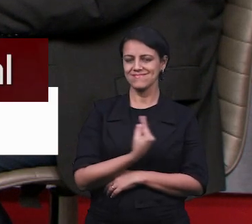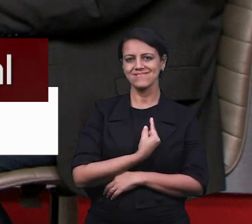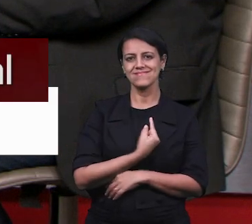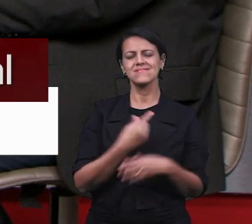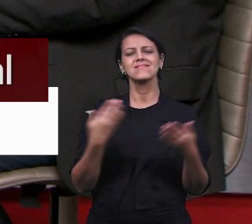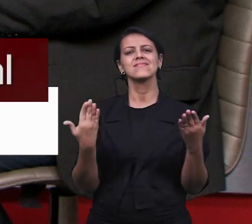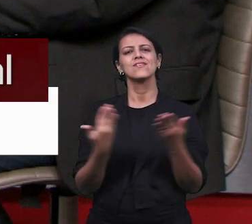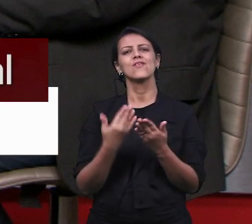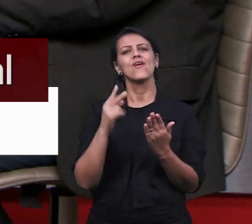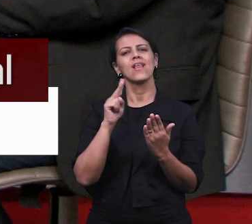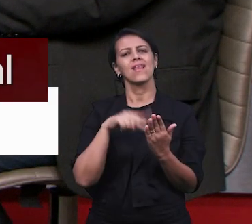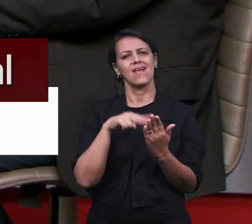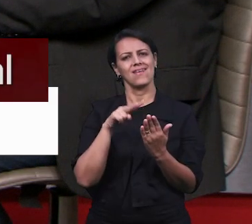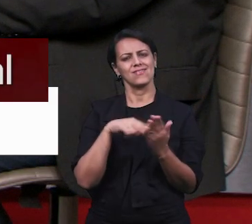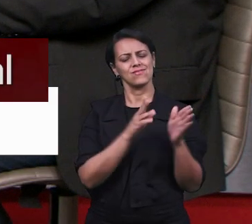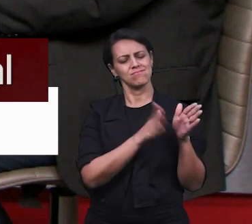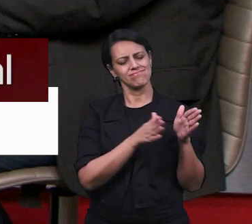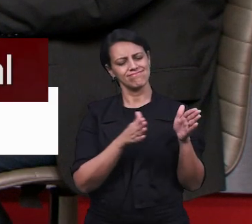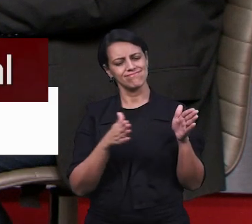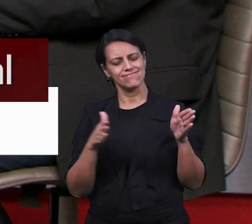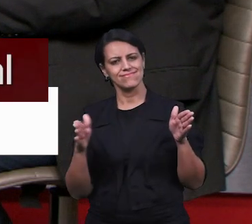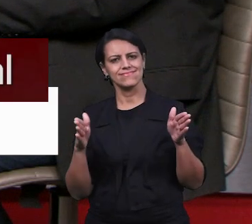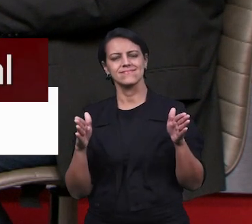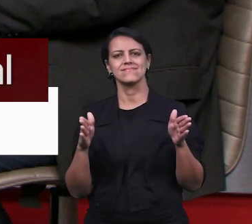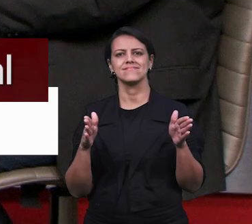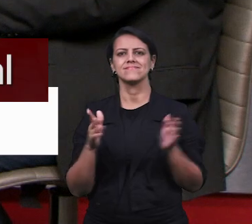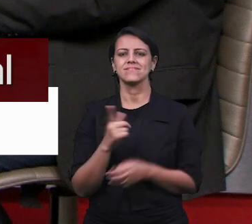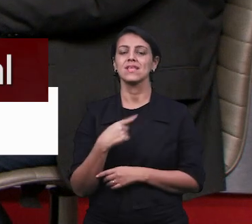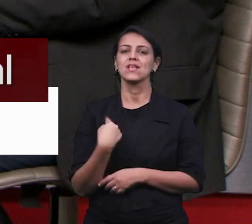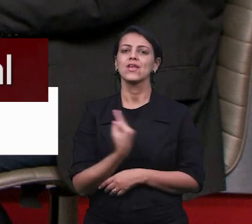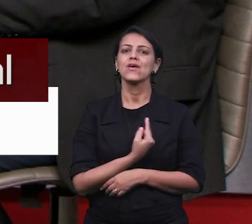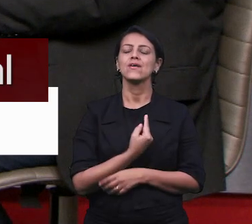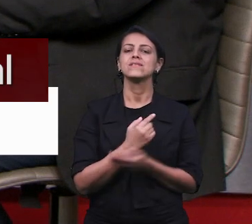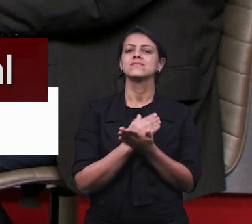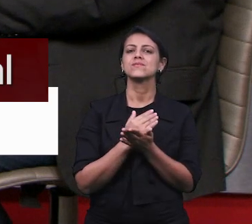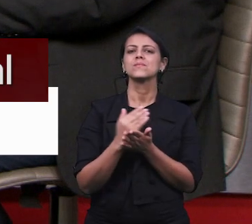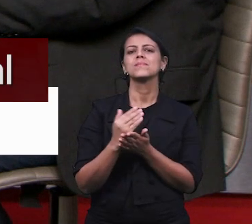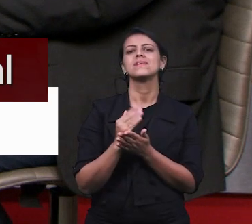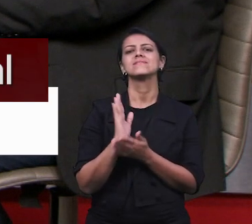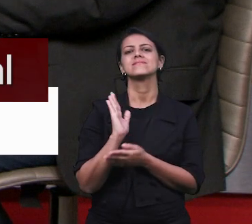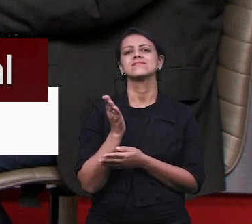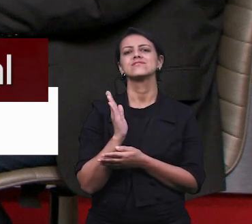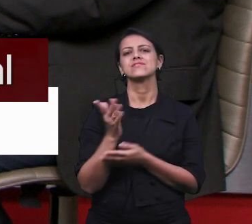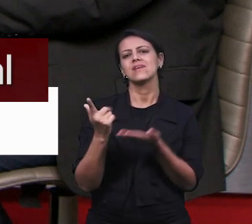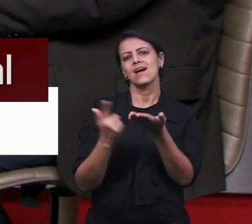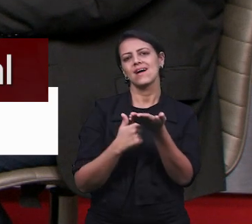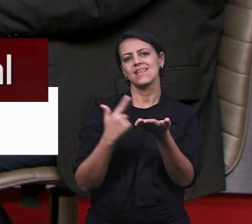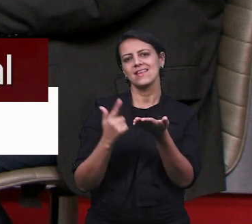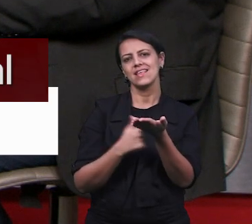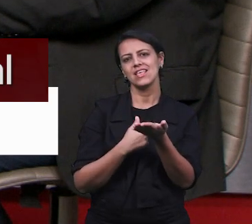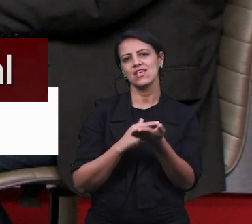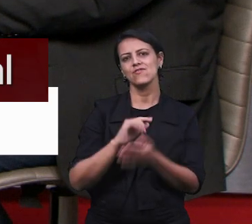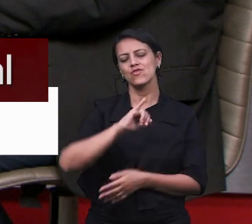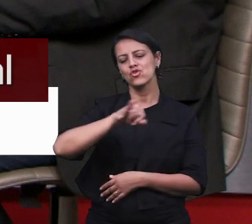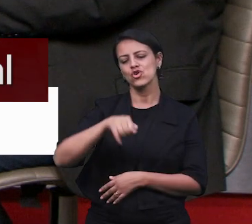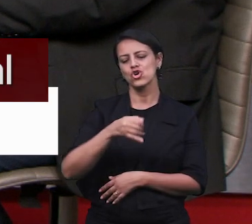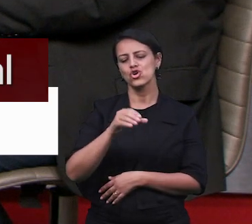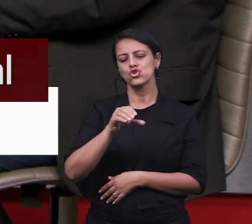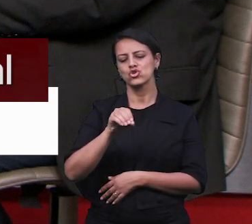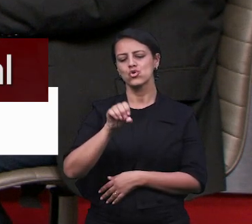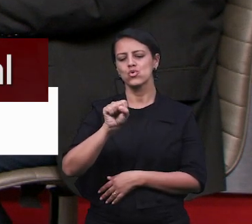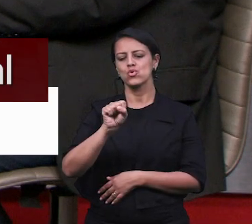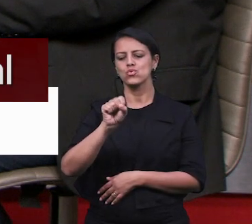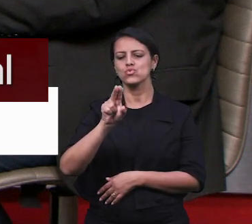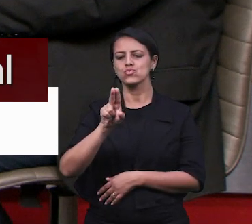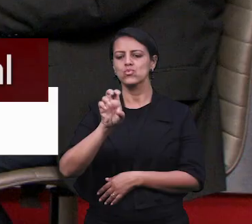leitura sequencial que estamos fazendo, demos início ao livro de Josué e hoje nós vamos ler